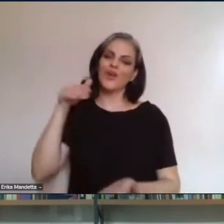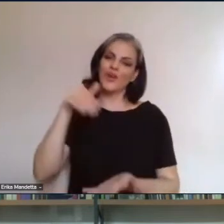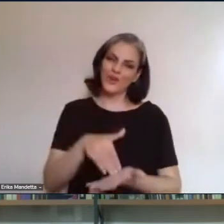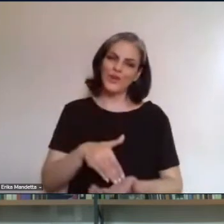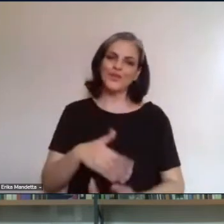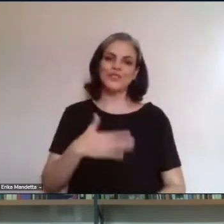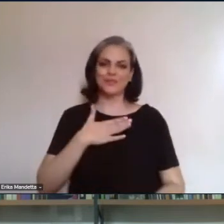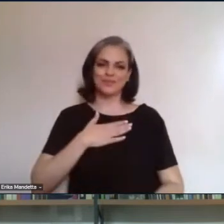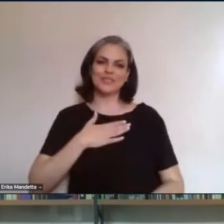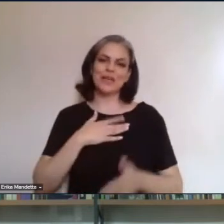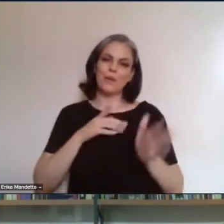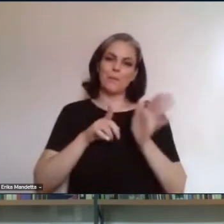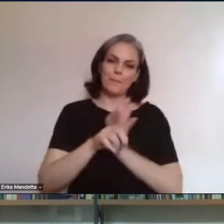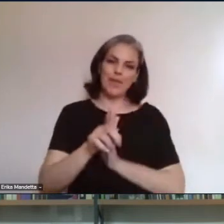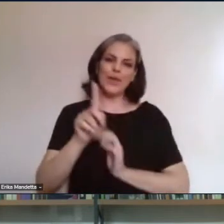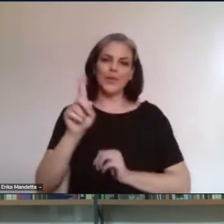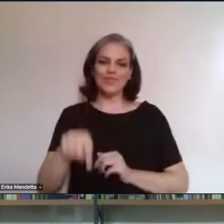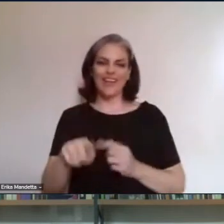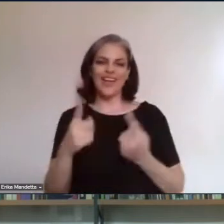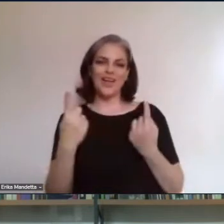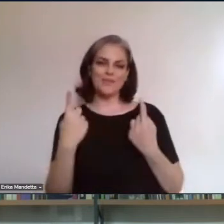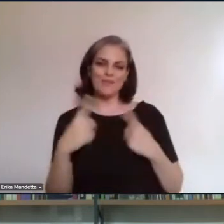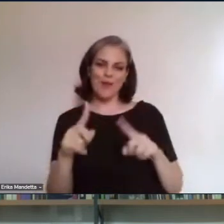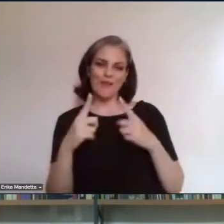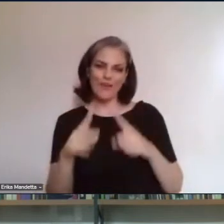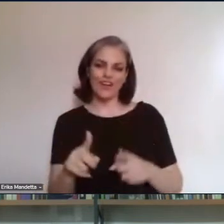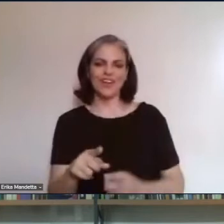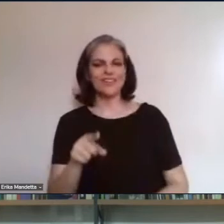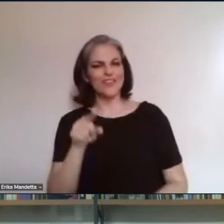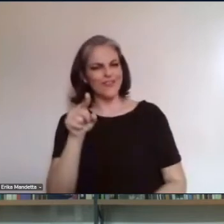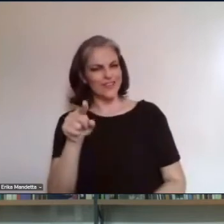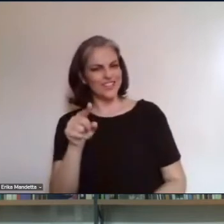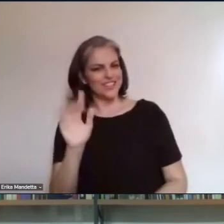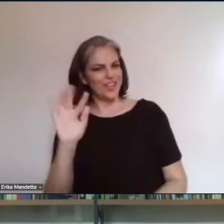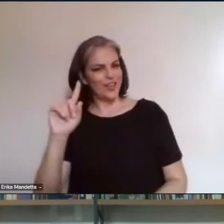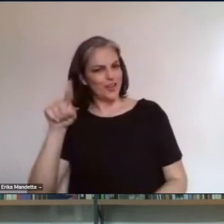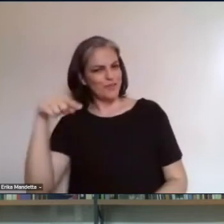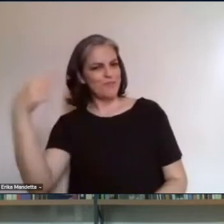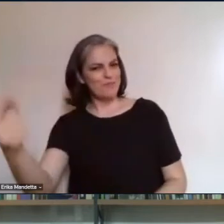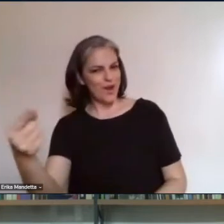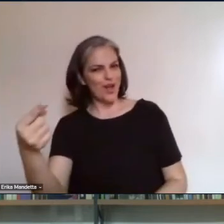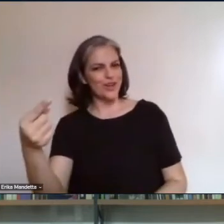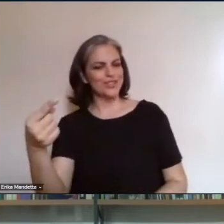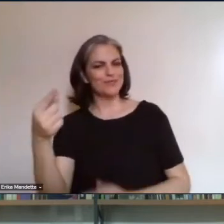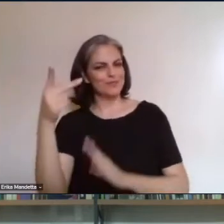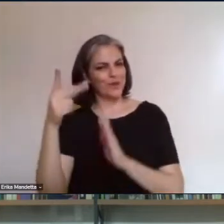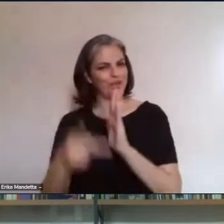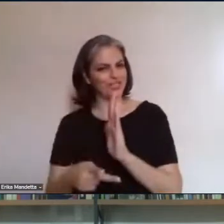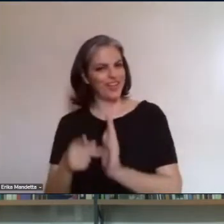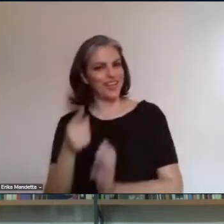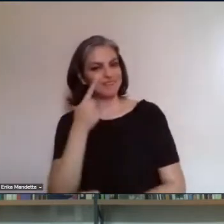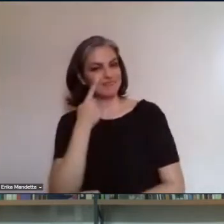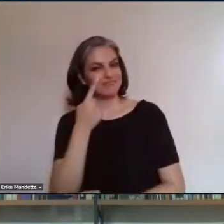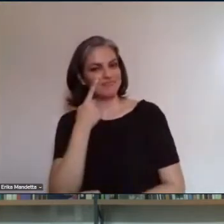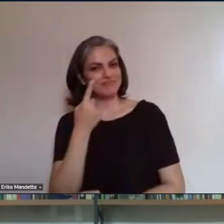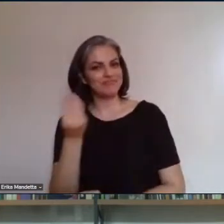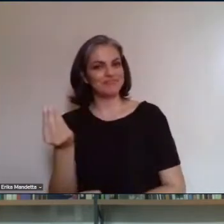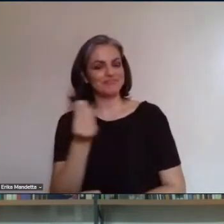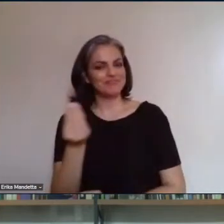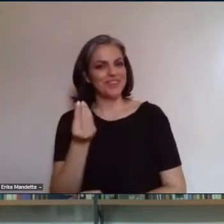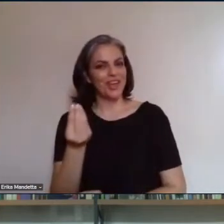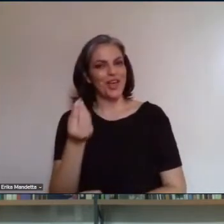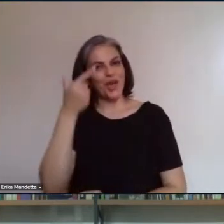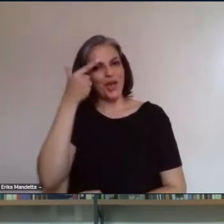que diz assim, algum projeto em vista, universidade, febra-pios, congresso